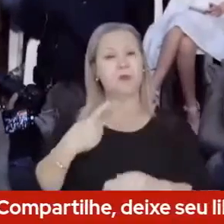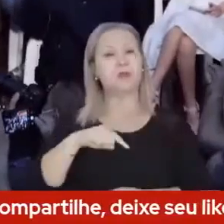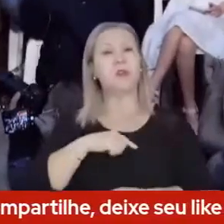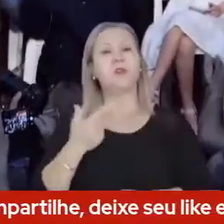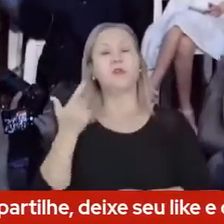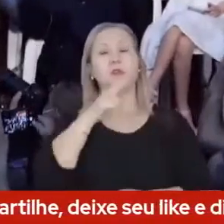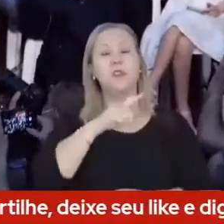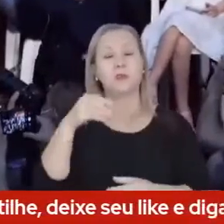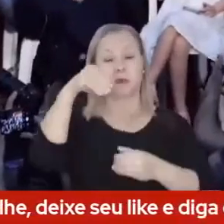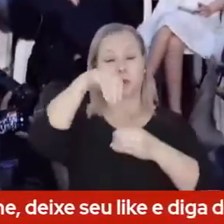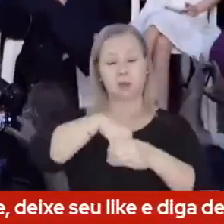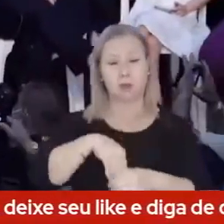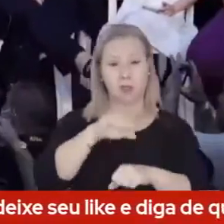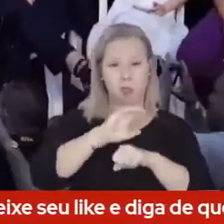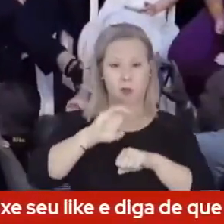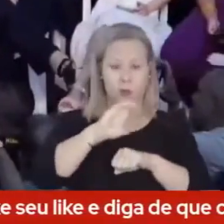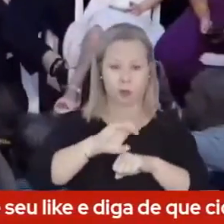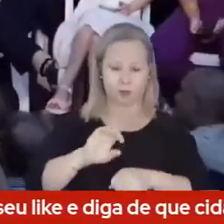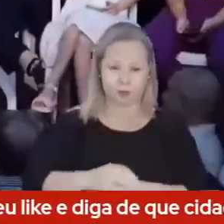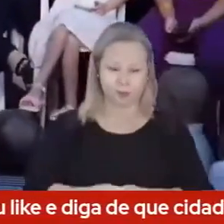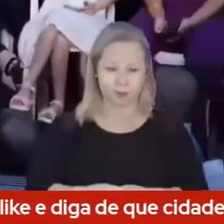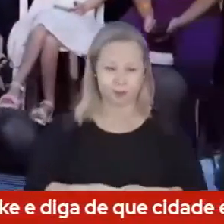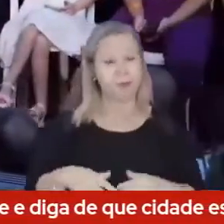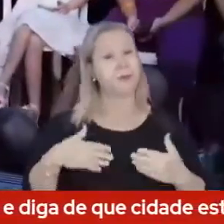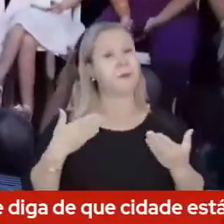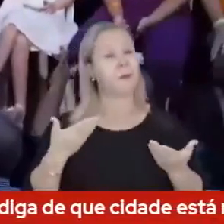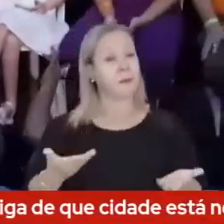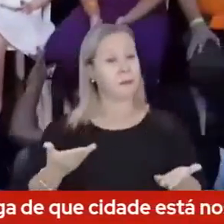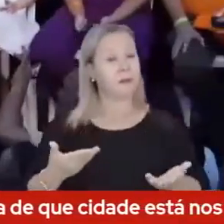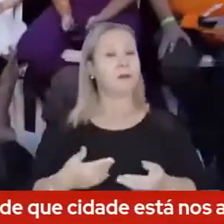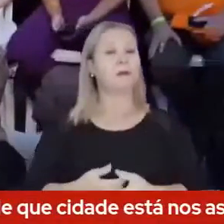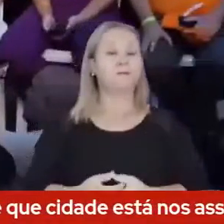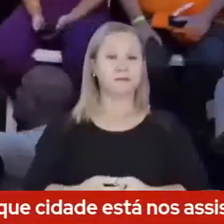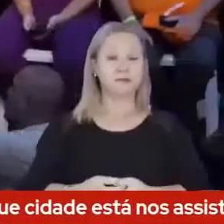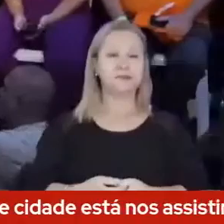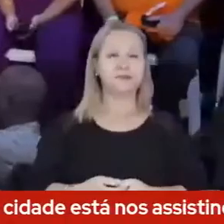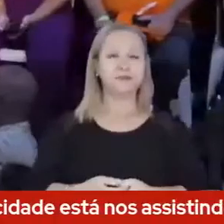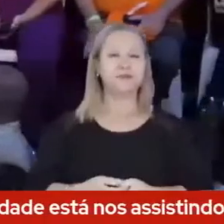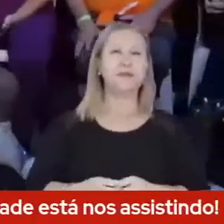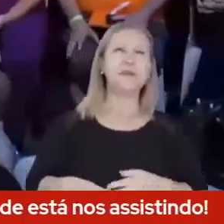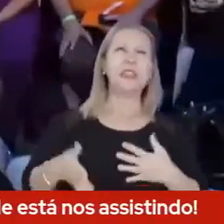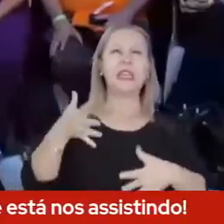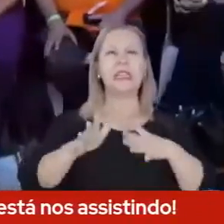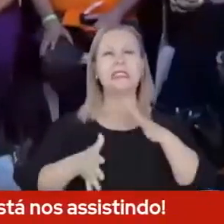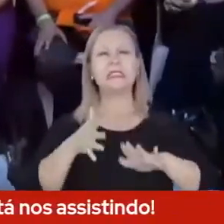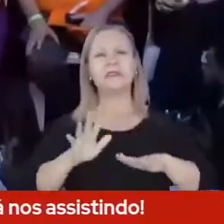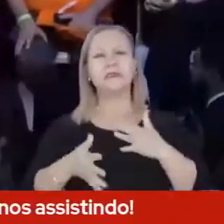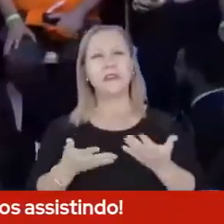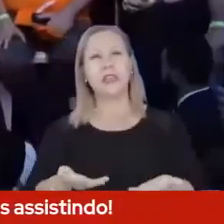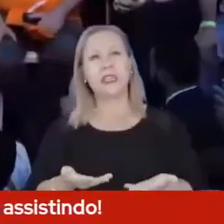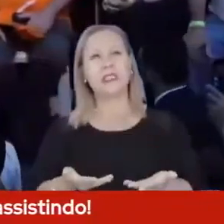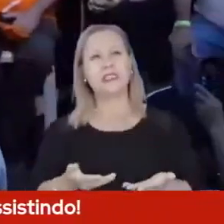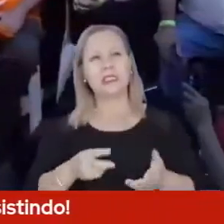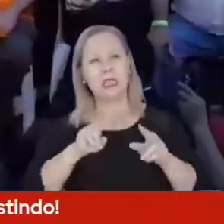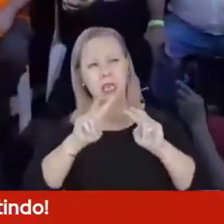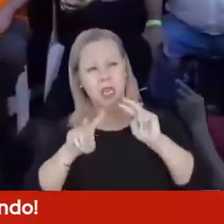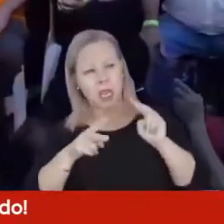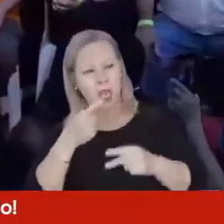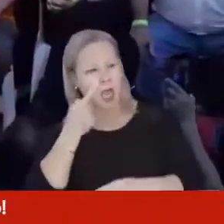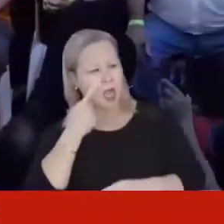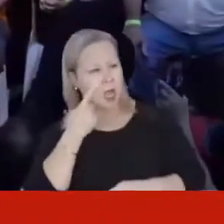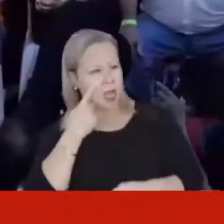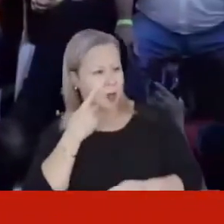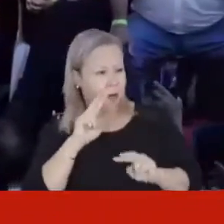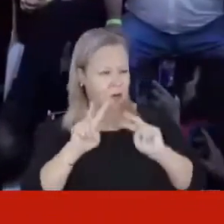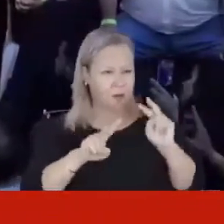Constituição. Portanto, de vez em quando eu vejo alguém chamar você